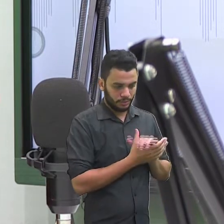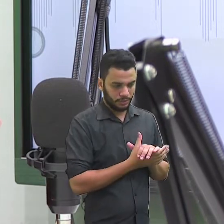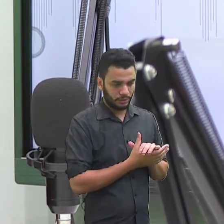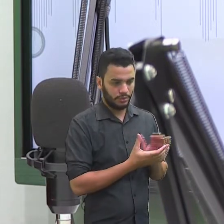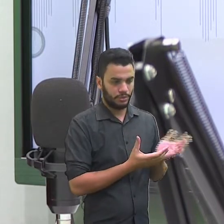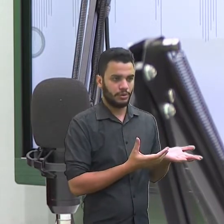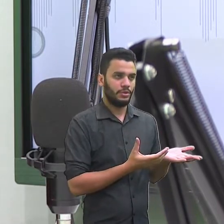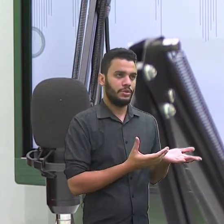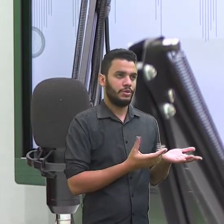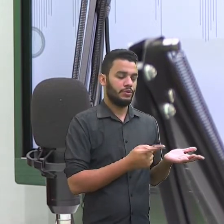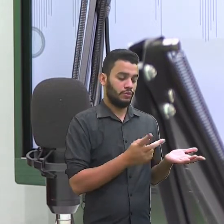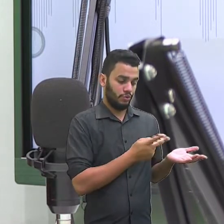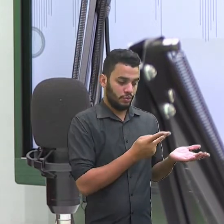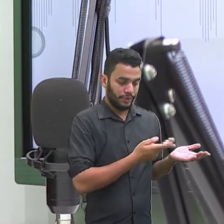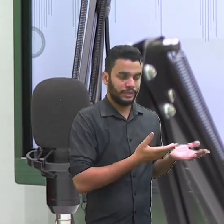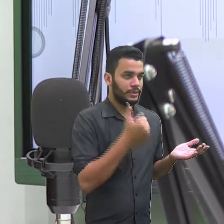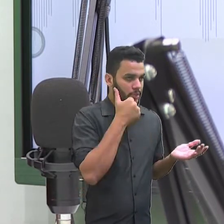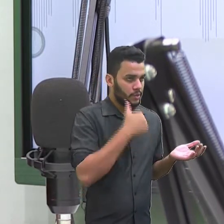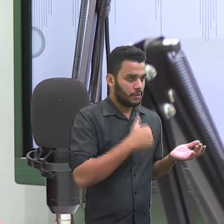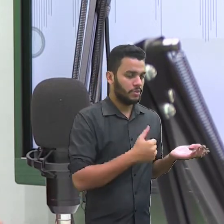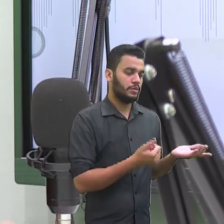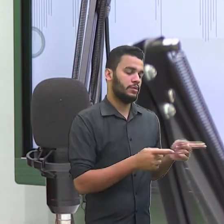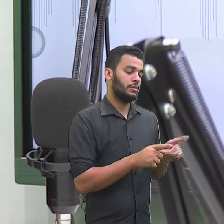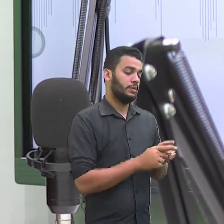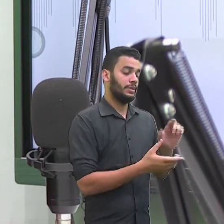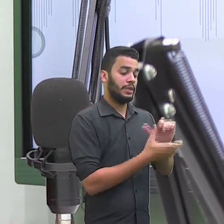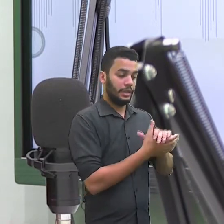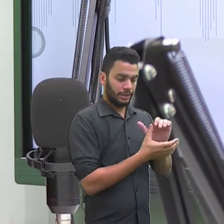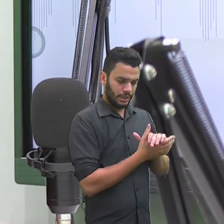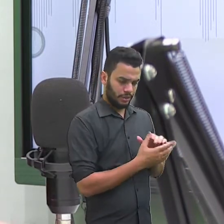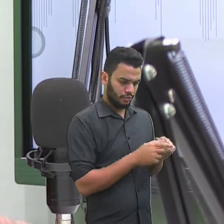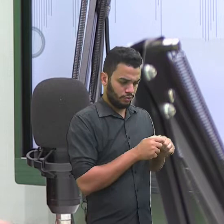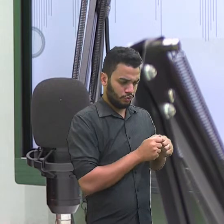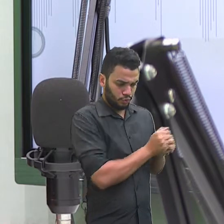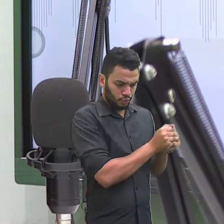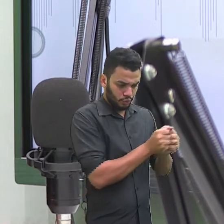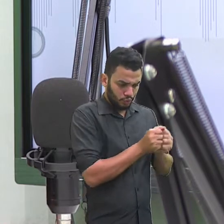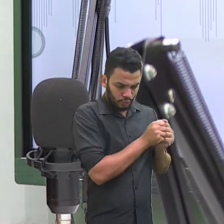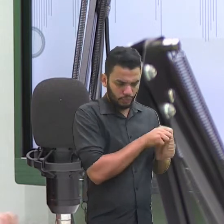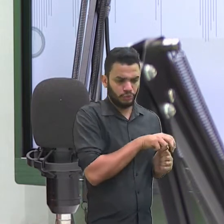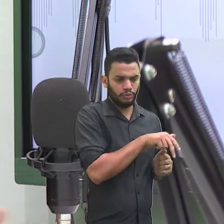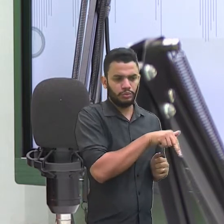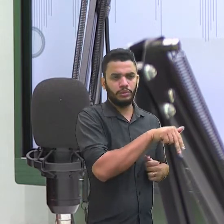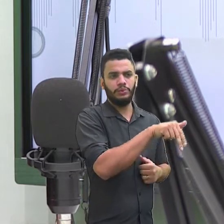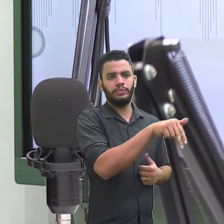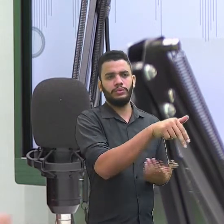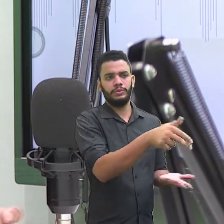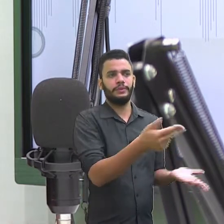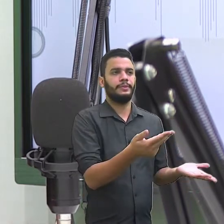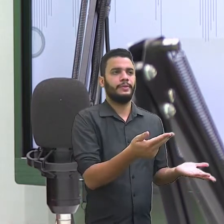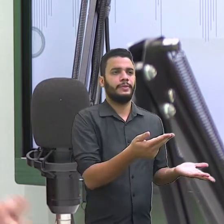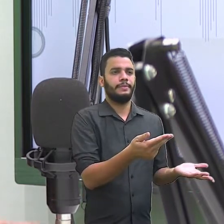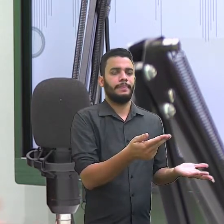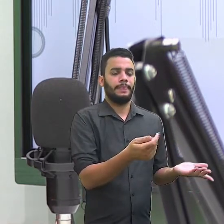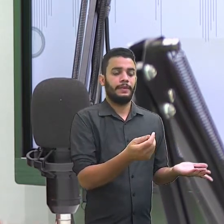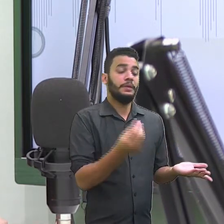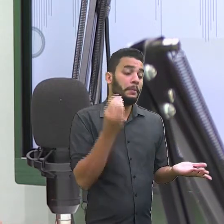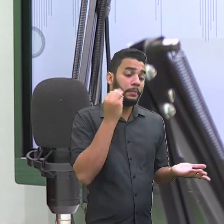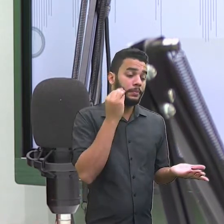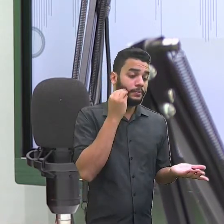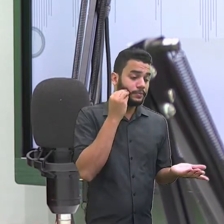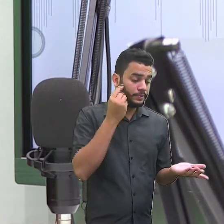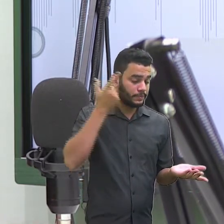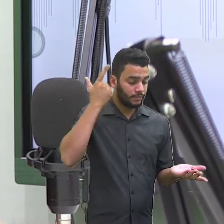nós pais precisamos atentar para isso. Agora, é uma questão de conciliação. Eu preciso, então, gerenciar bem